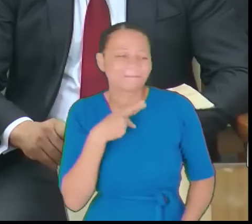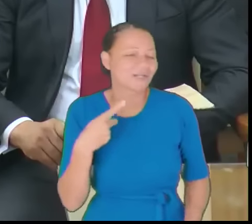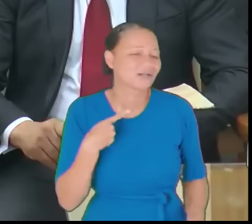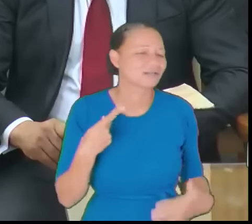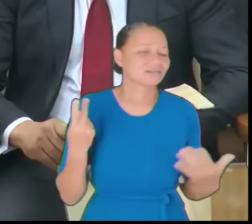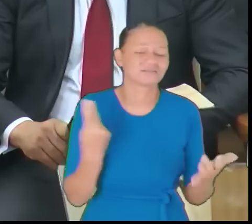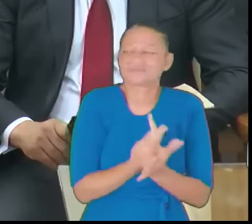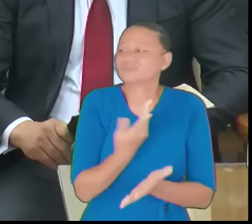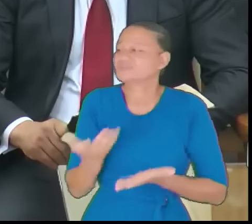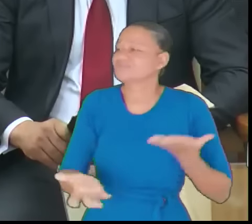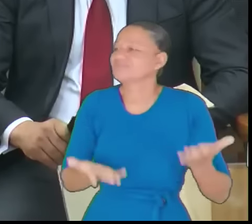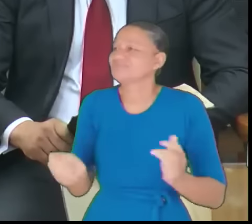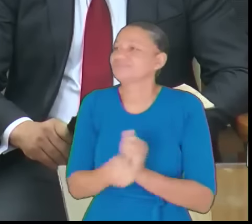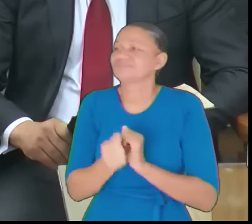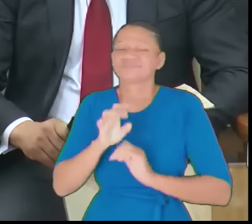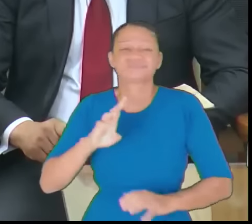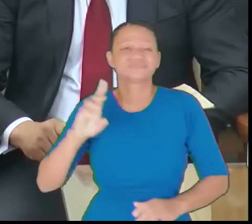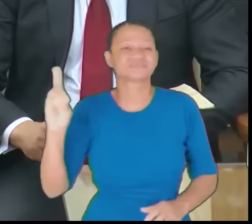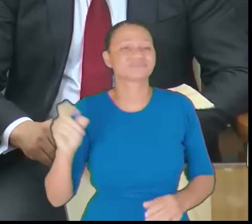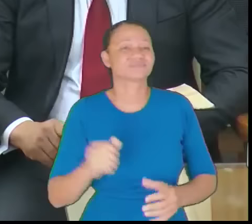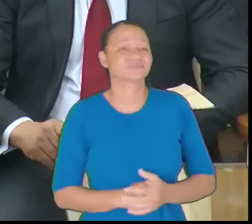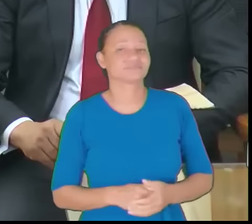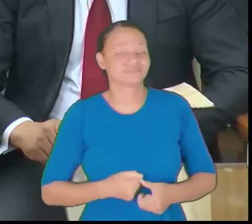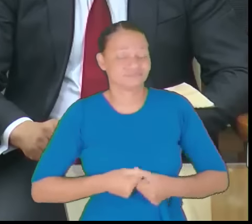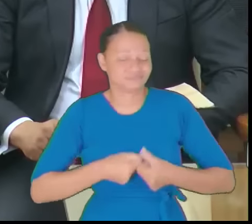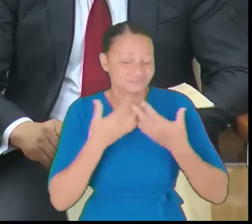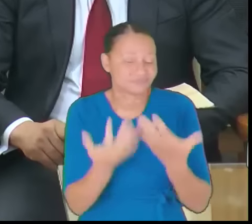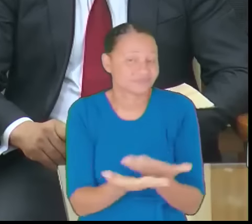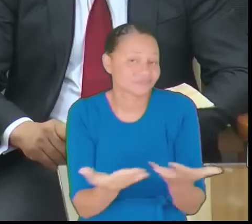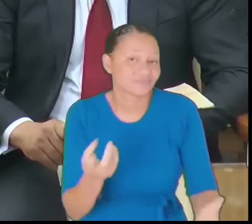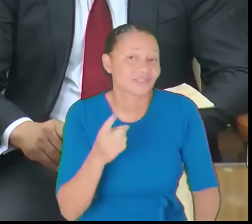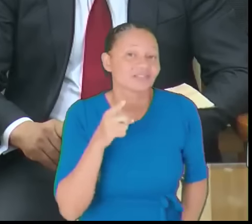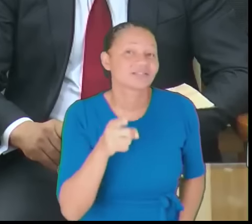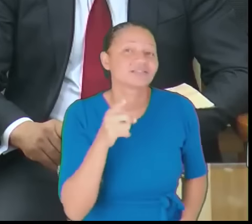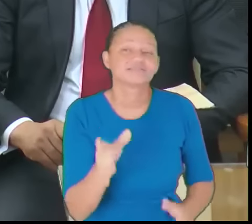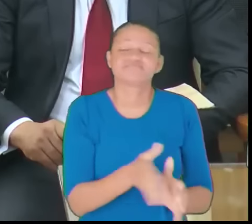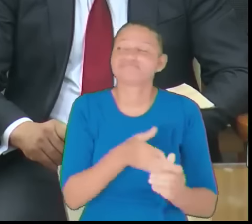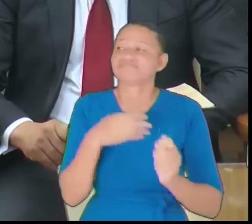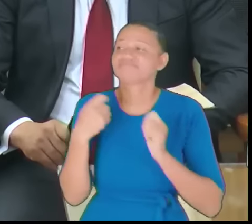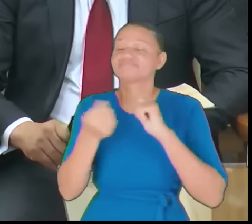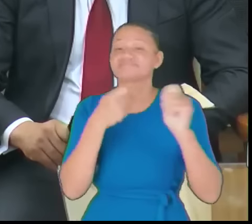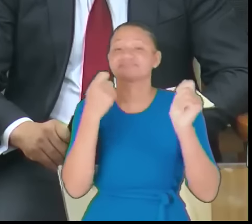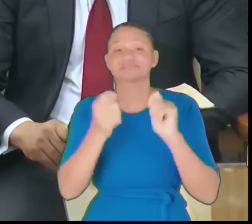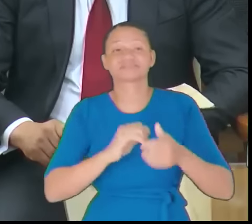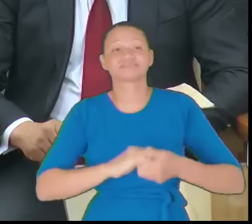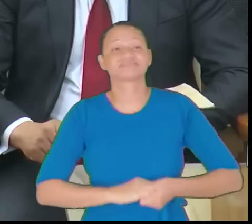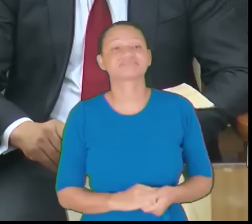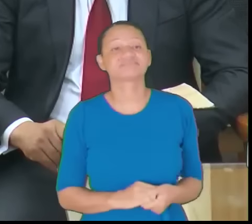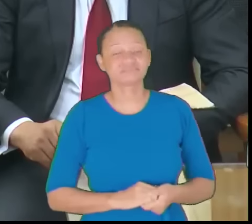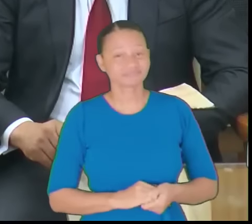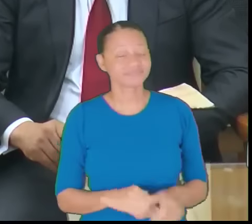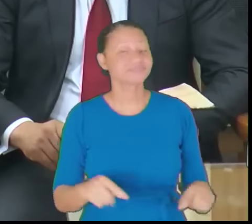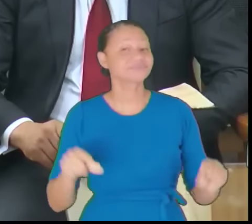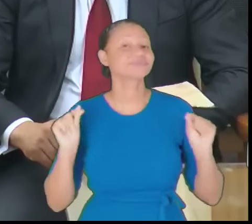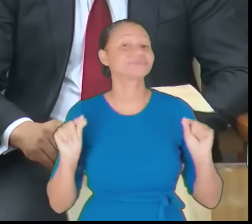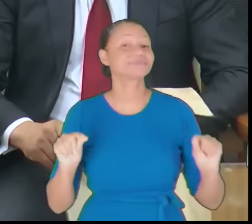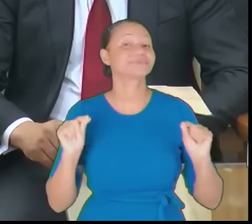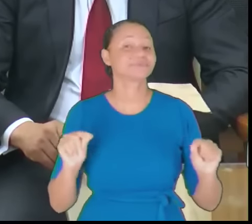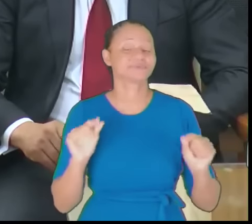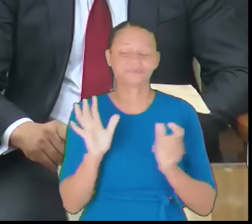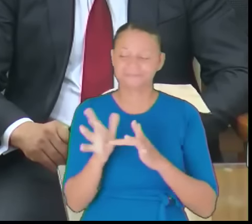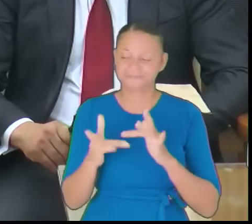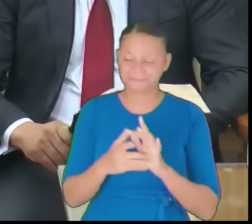de mim? Glória a Deus. Mas eu vim dizer aqui a você, aleluia, que